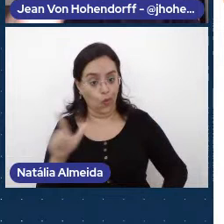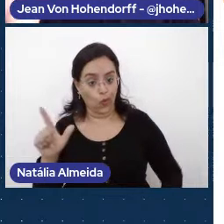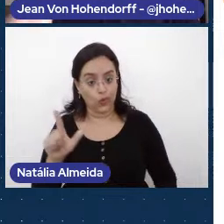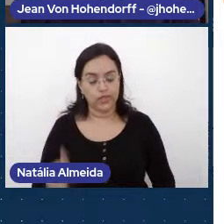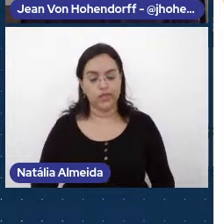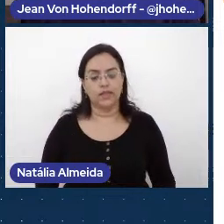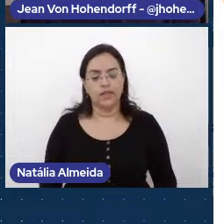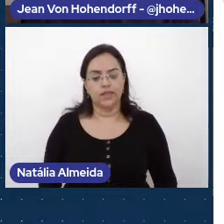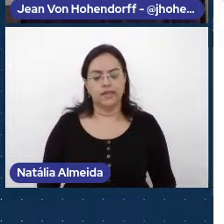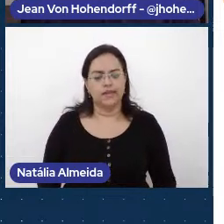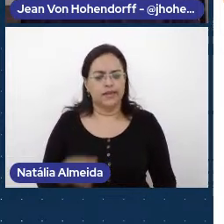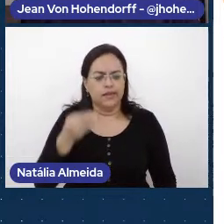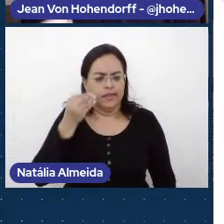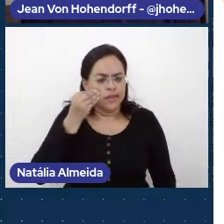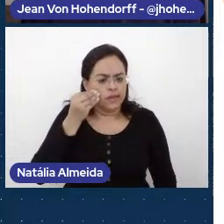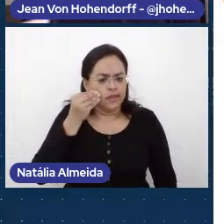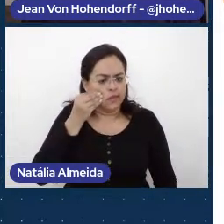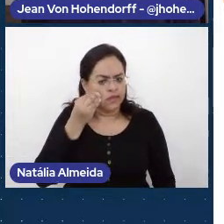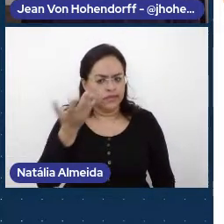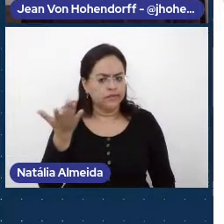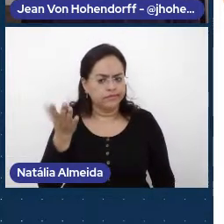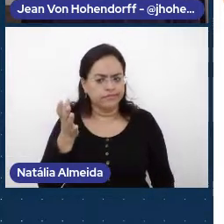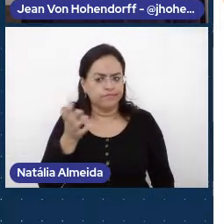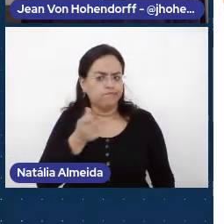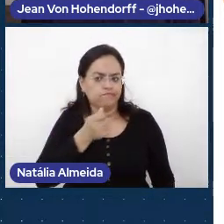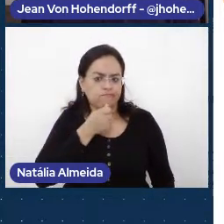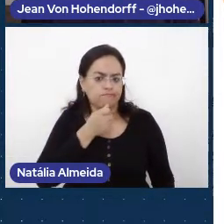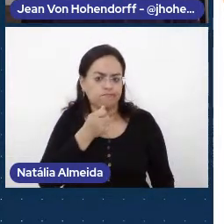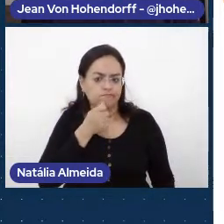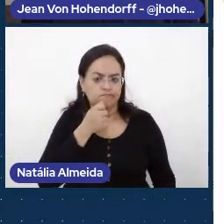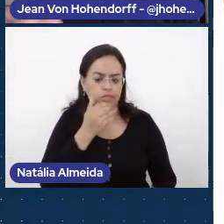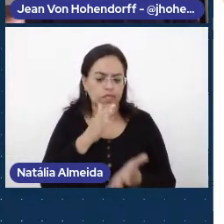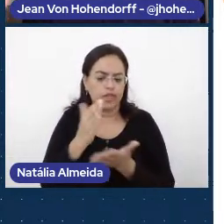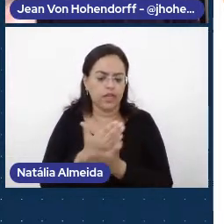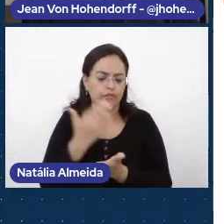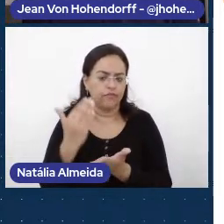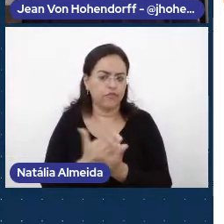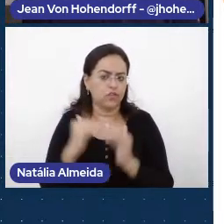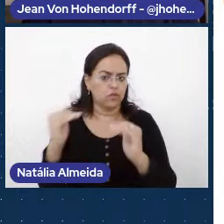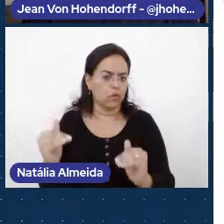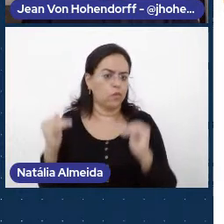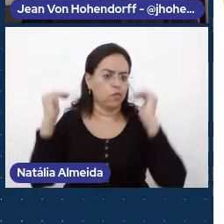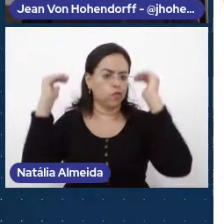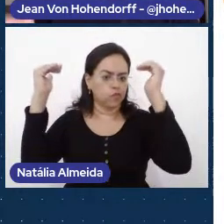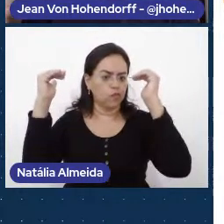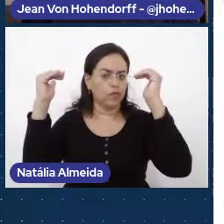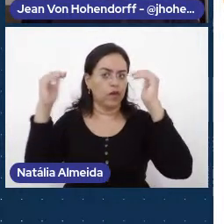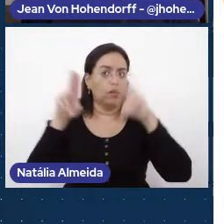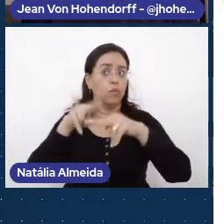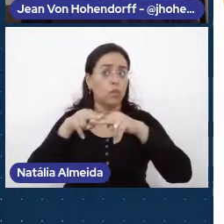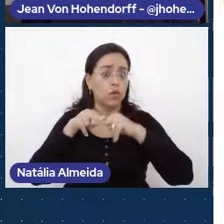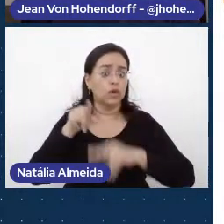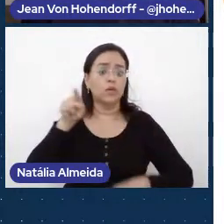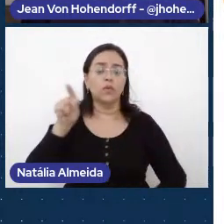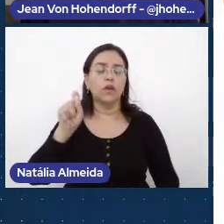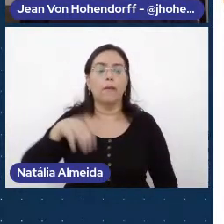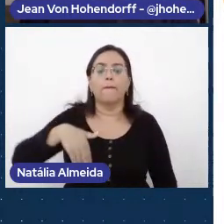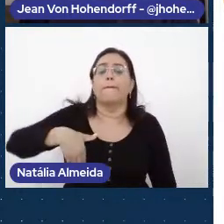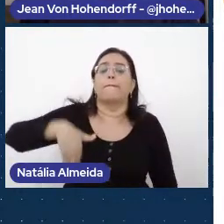submeter e publicar os nossos artigos para revistas renomadas. E assim, essas revistas acabam publicando